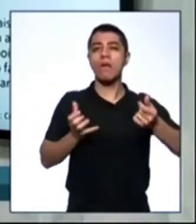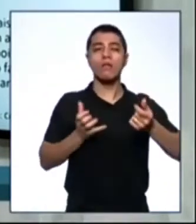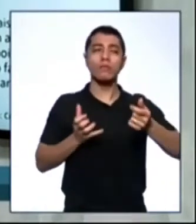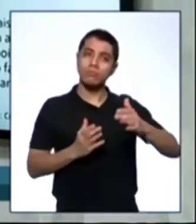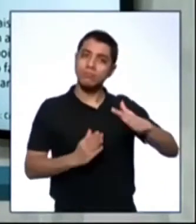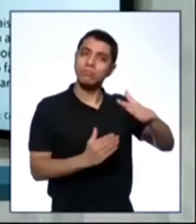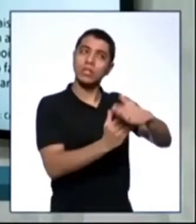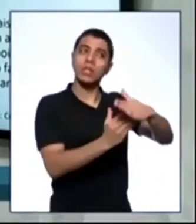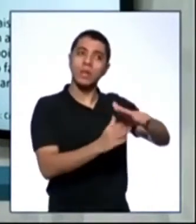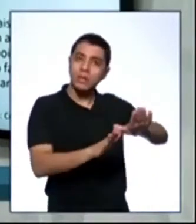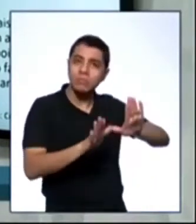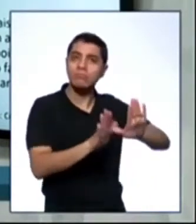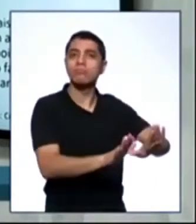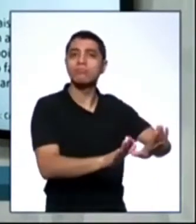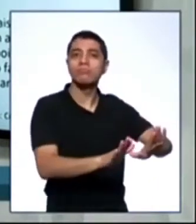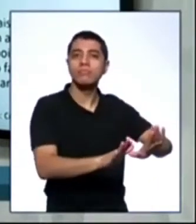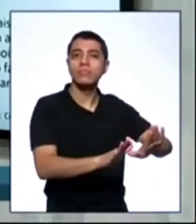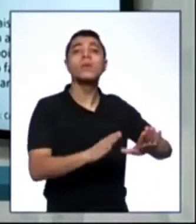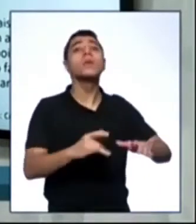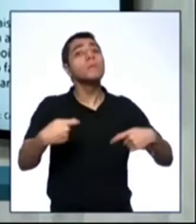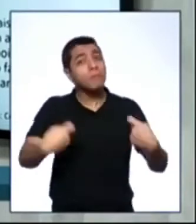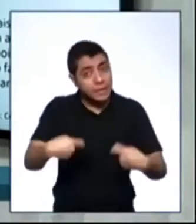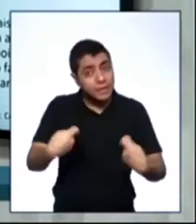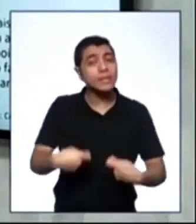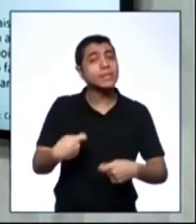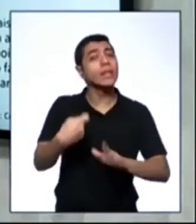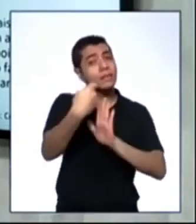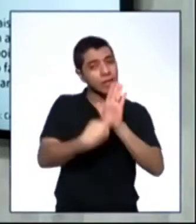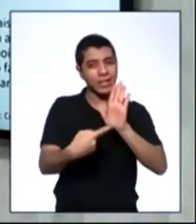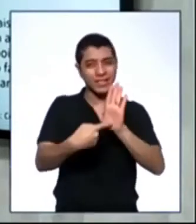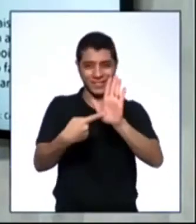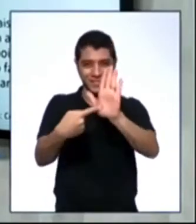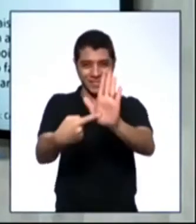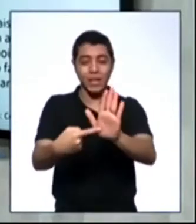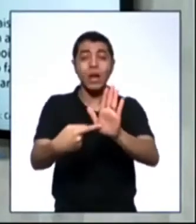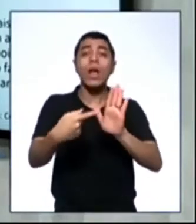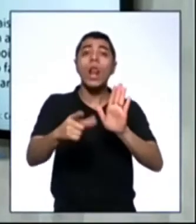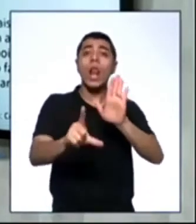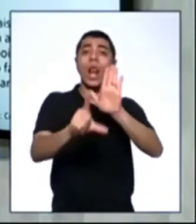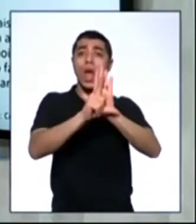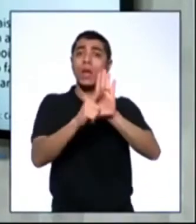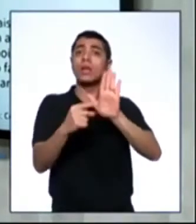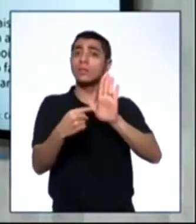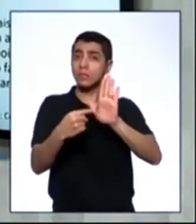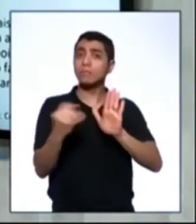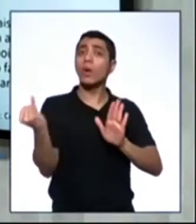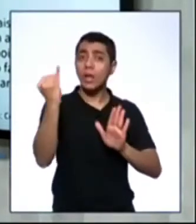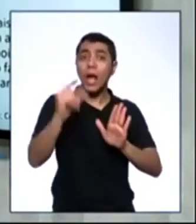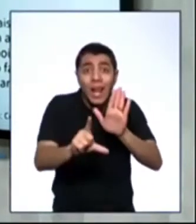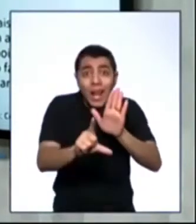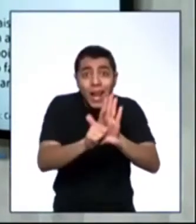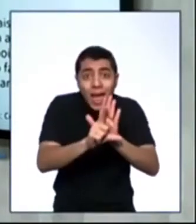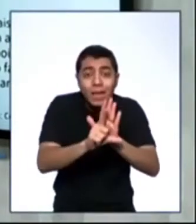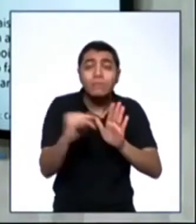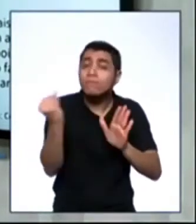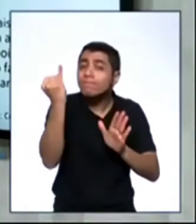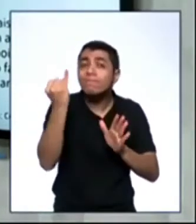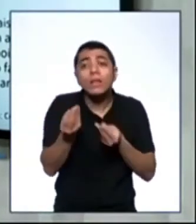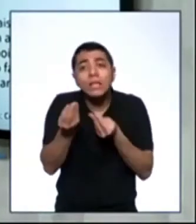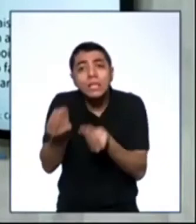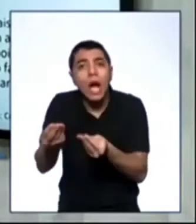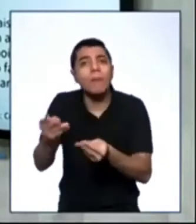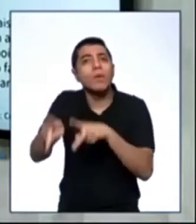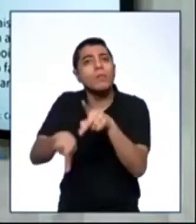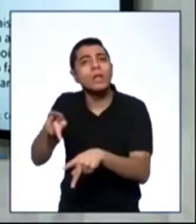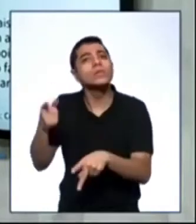importante. Porque as leis são responsáveis por dar um pouco de direito para a população, criar um pouco mais de igualdade de direitos, aumentar